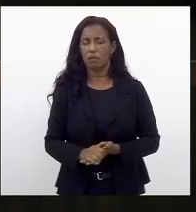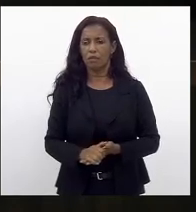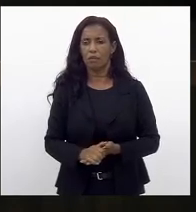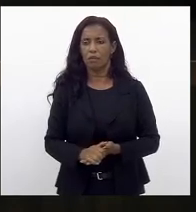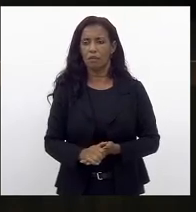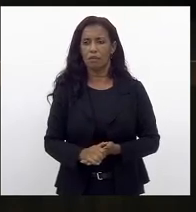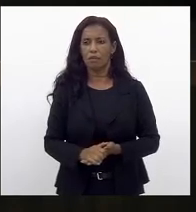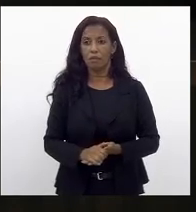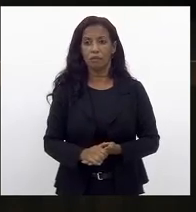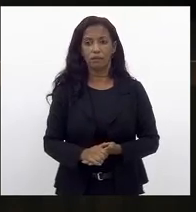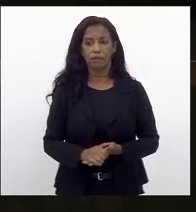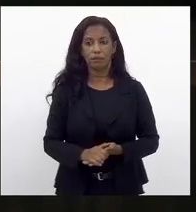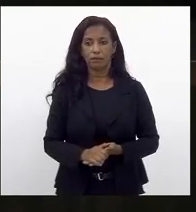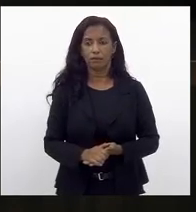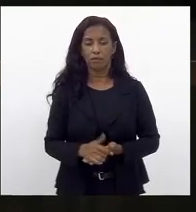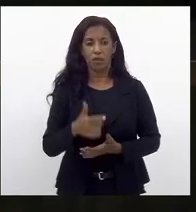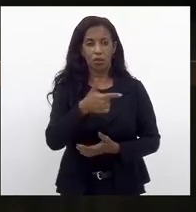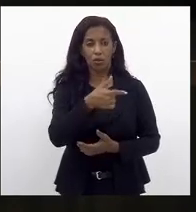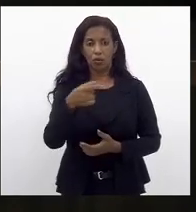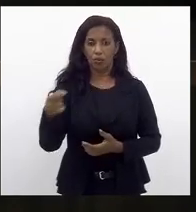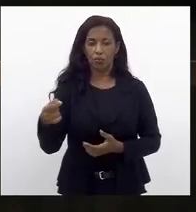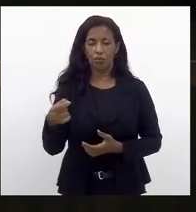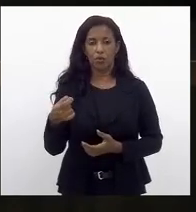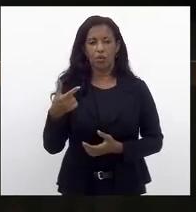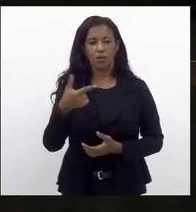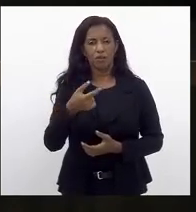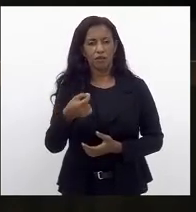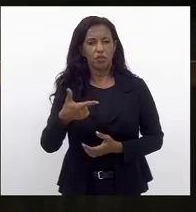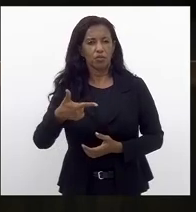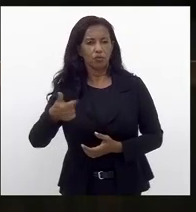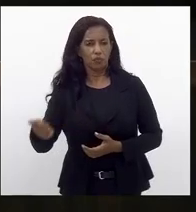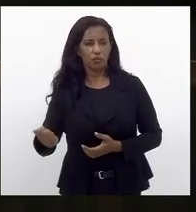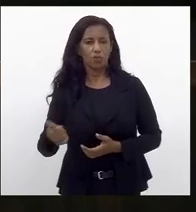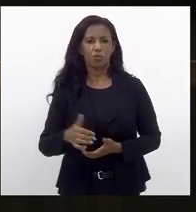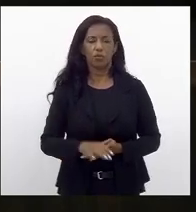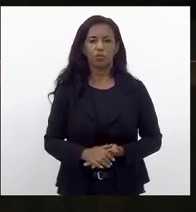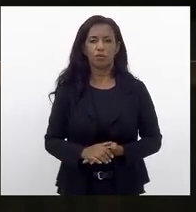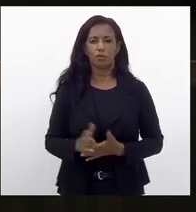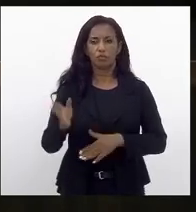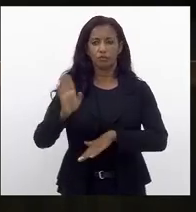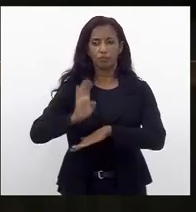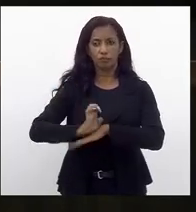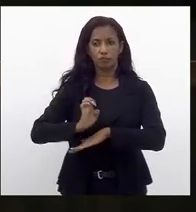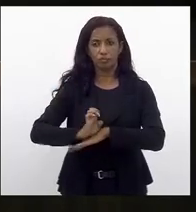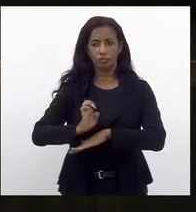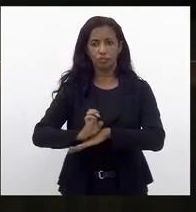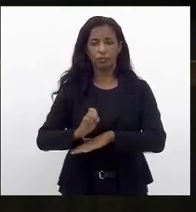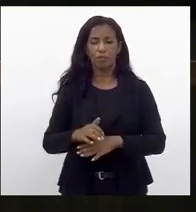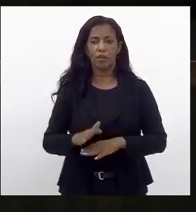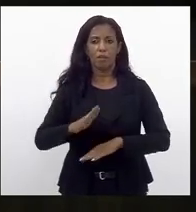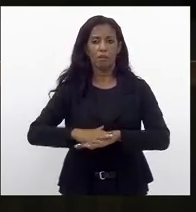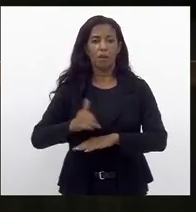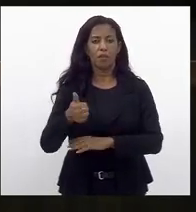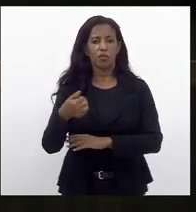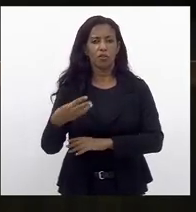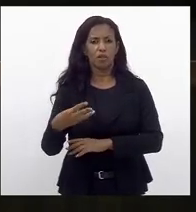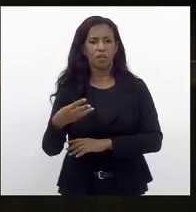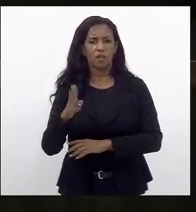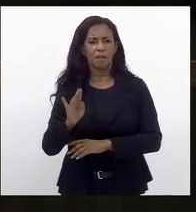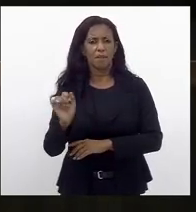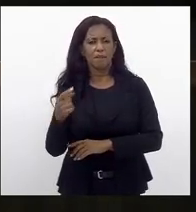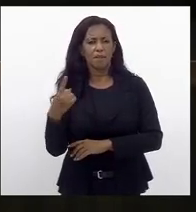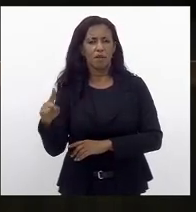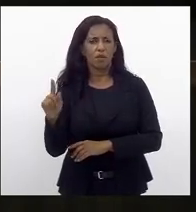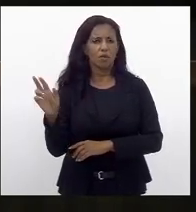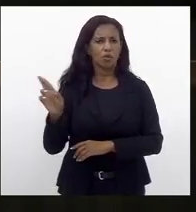Janeiro com setembro de 2020 com 21 estados carregador mais de 13 milhões